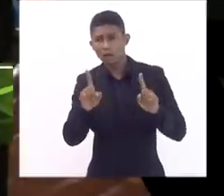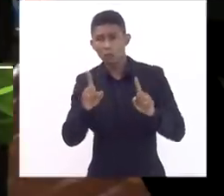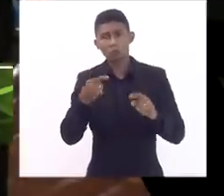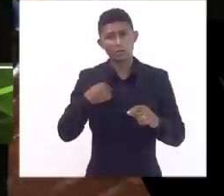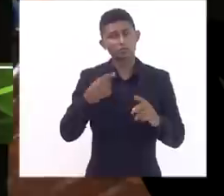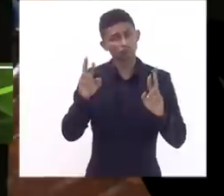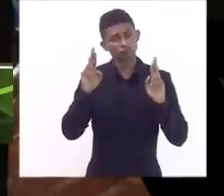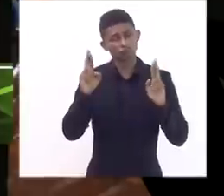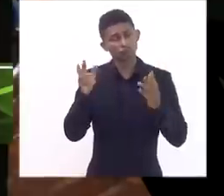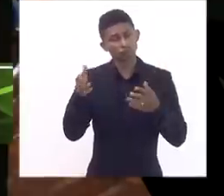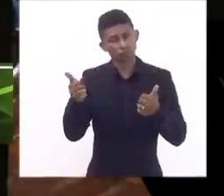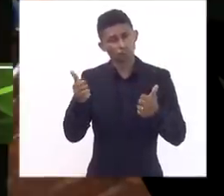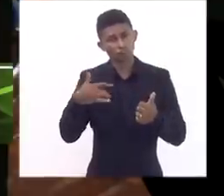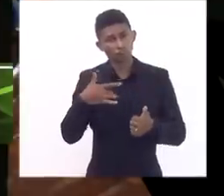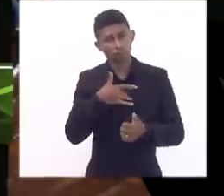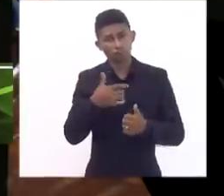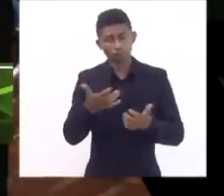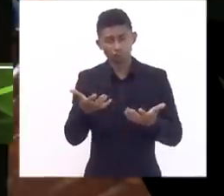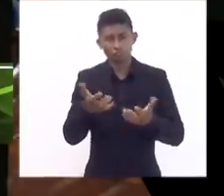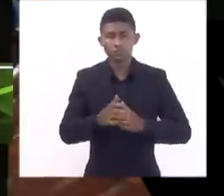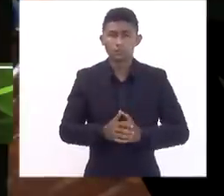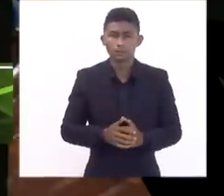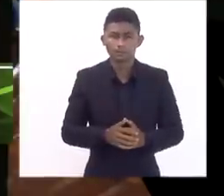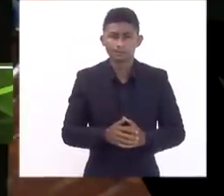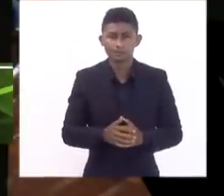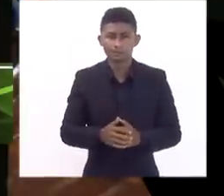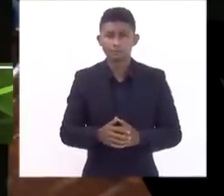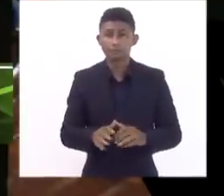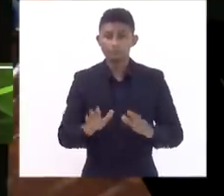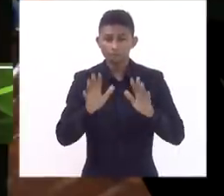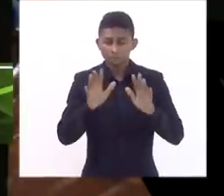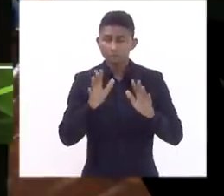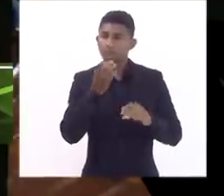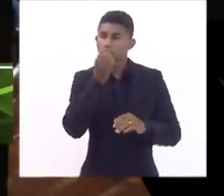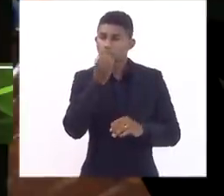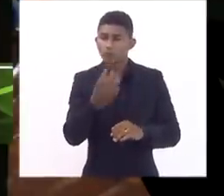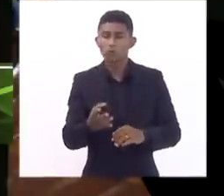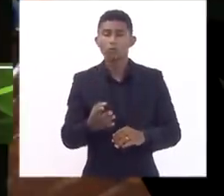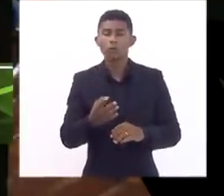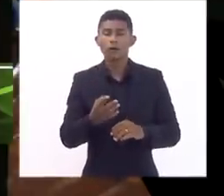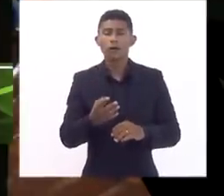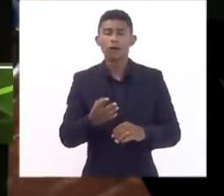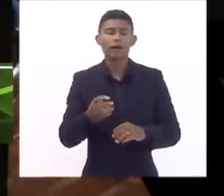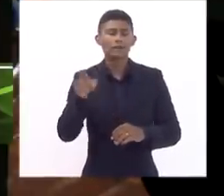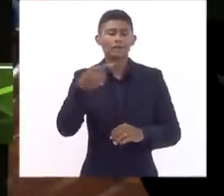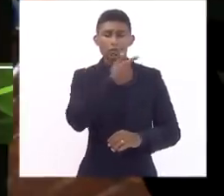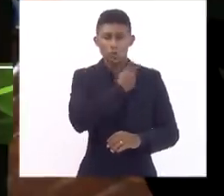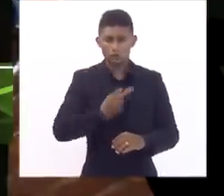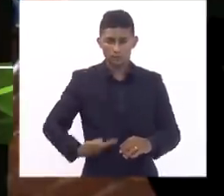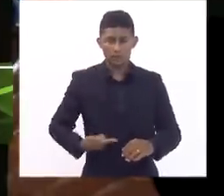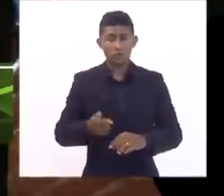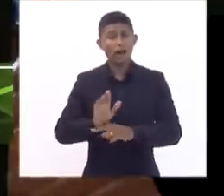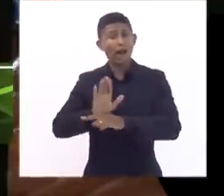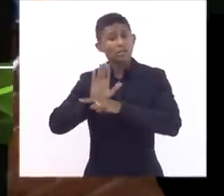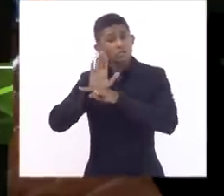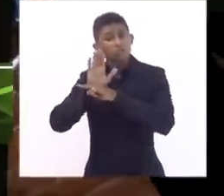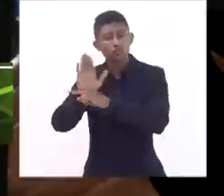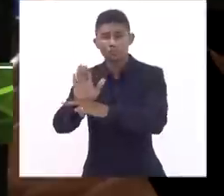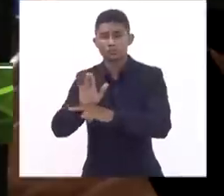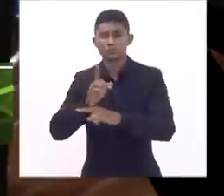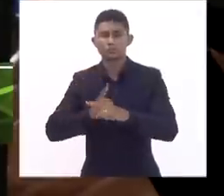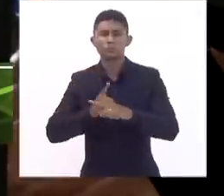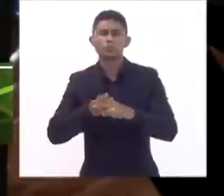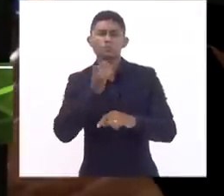projeto, deputado Márcio Pacheco, líder do governo, ele ajuda o governo. Porque, André, se você consultar qualquer segmento da